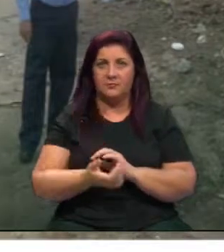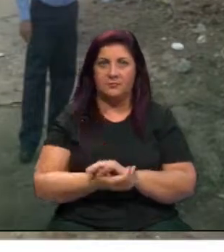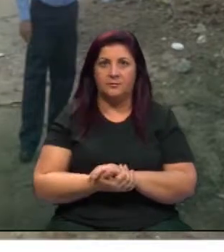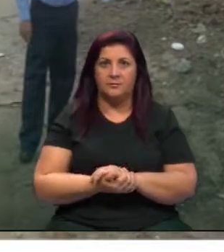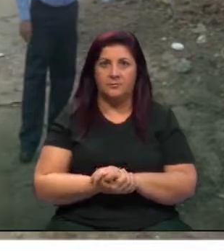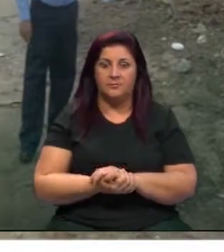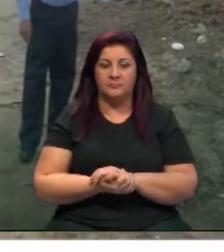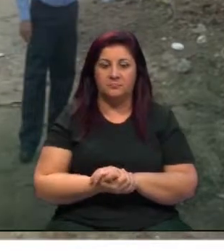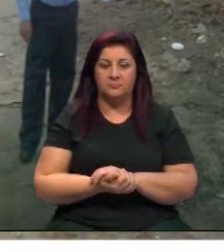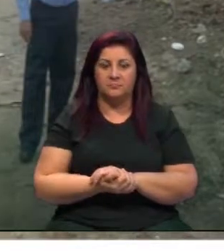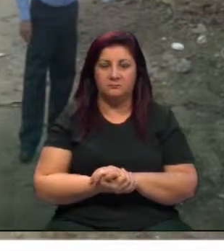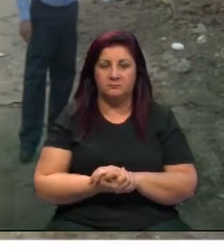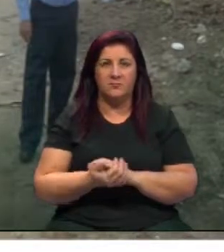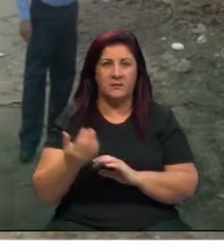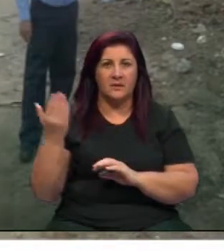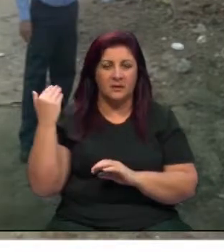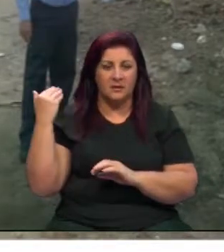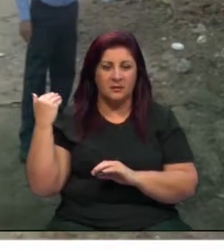do antigo